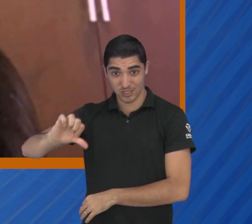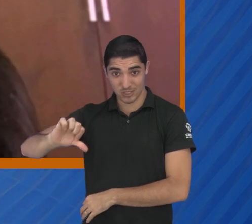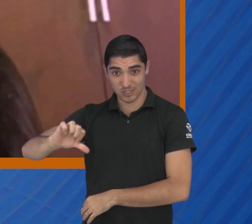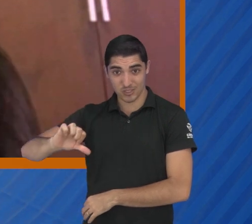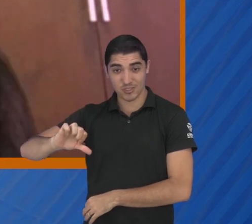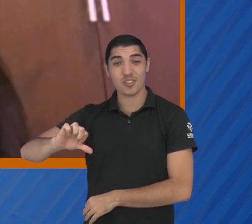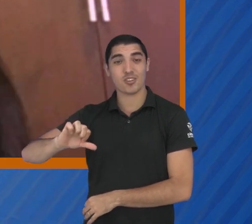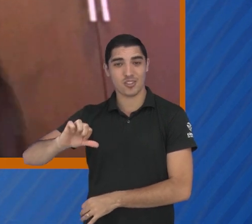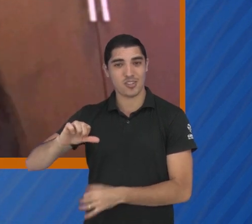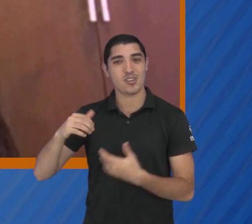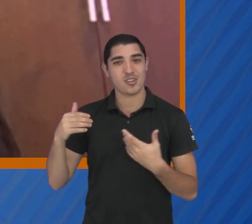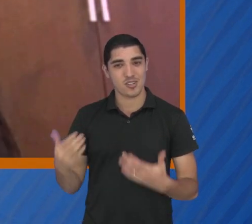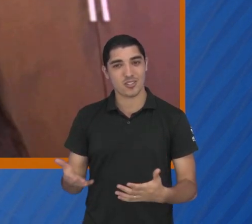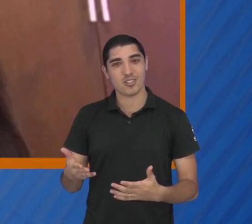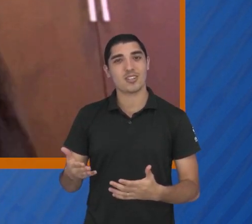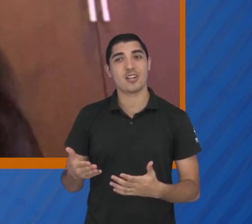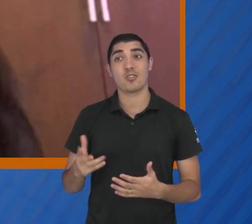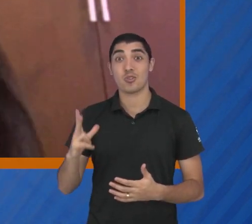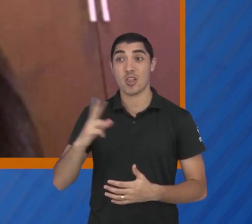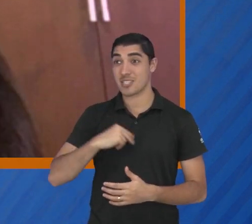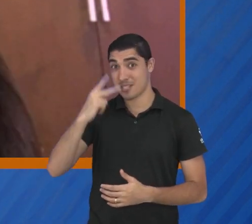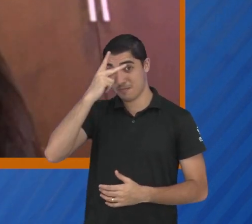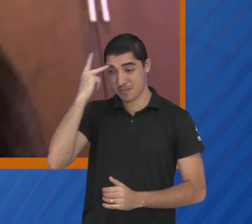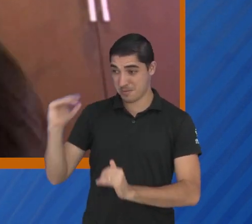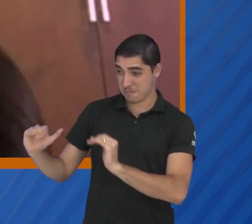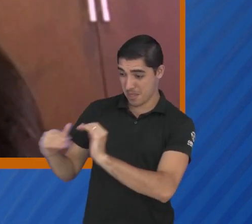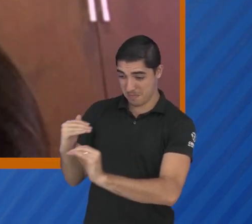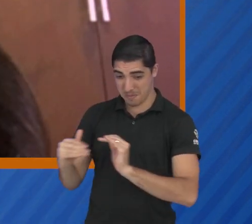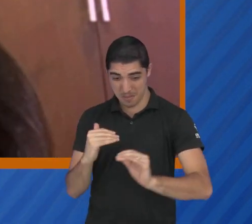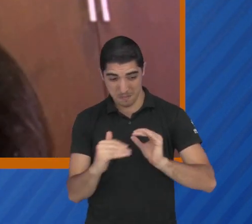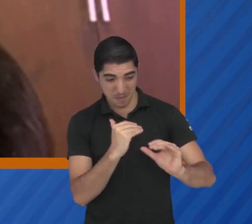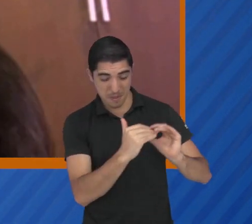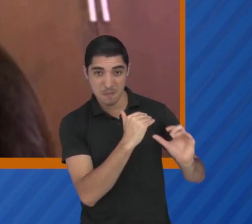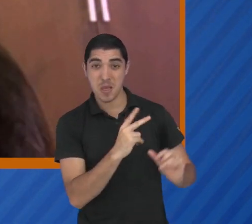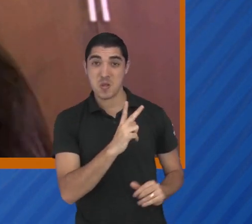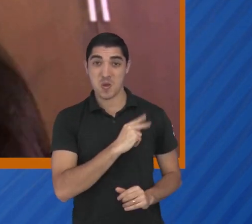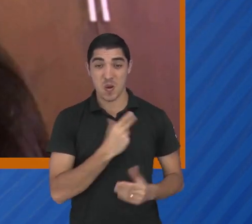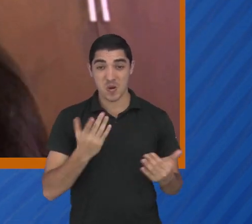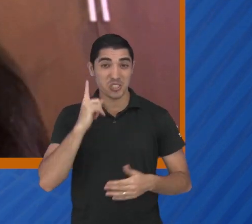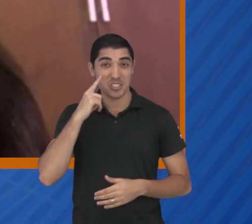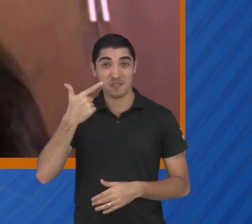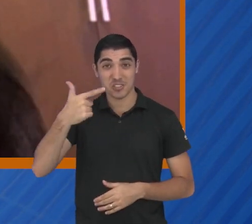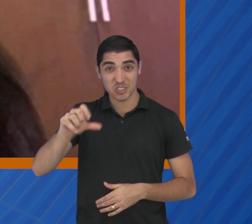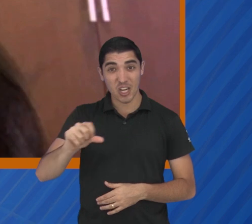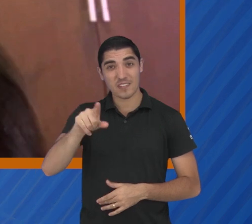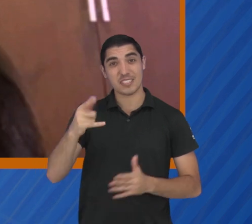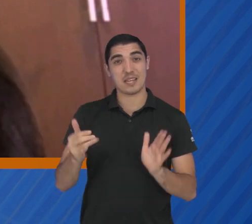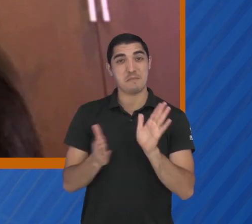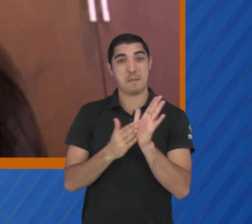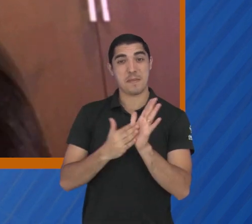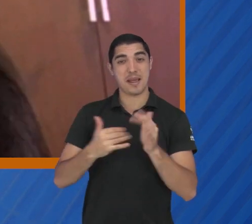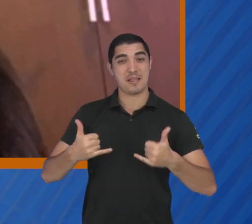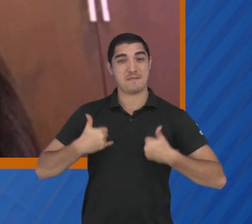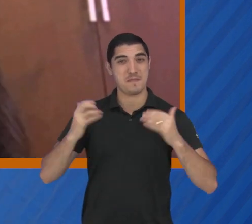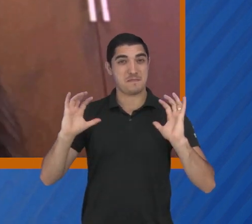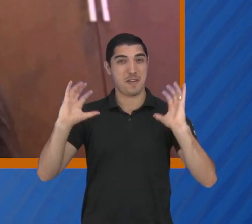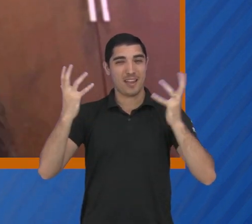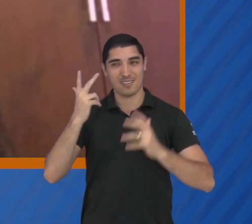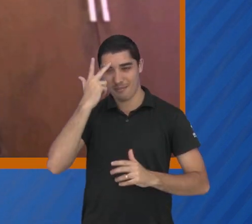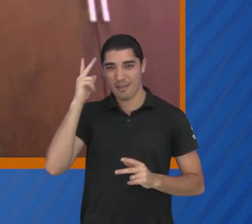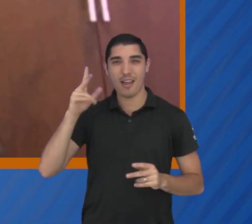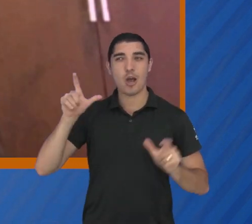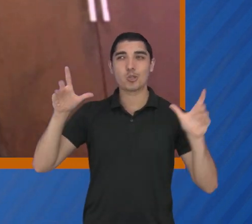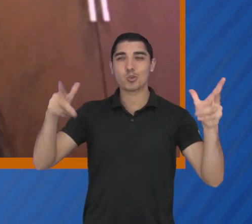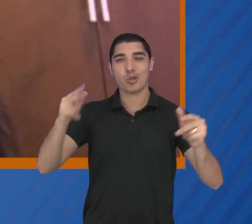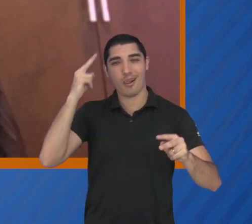29. Entrou o ano, nossa, o que choveu de gente mandando meme pra mim que tinha dia 29 esse ano.